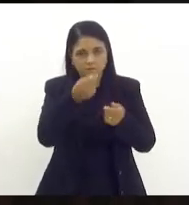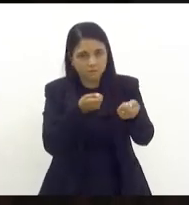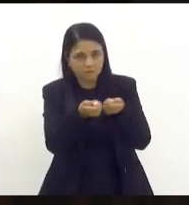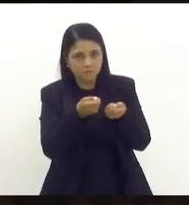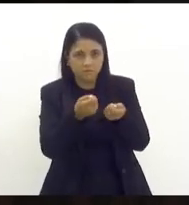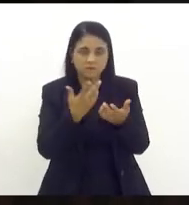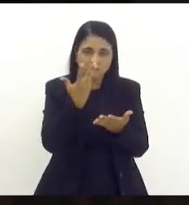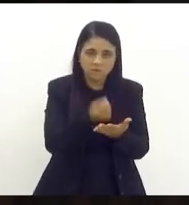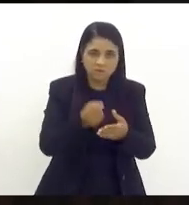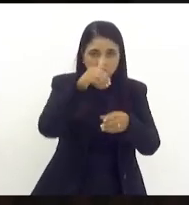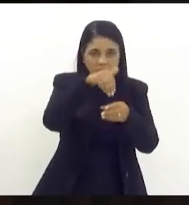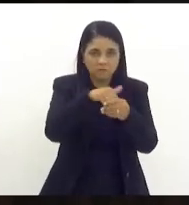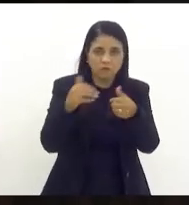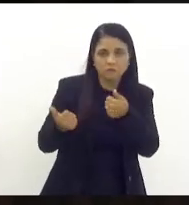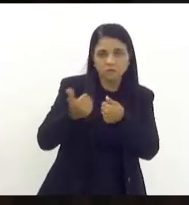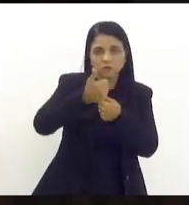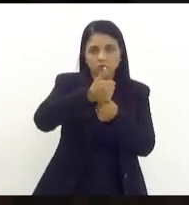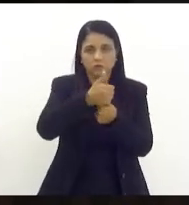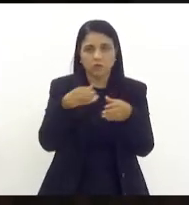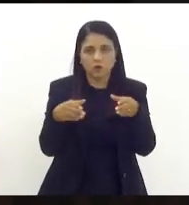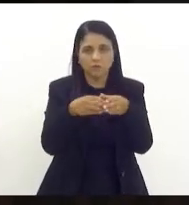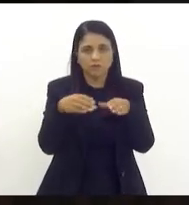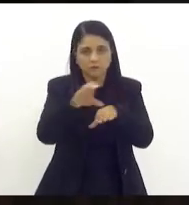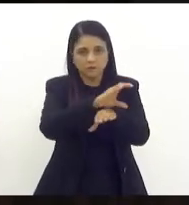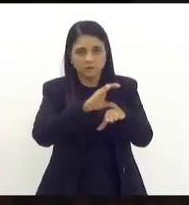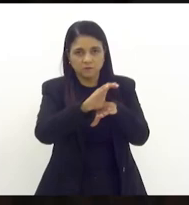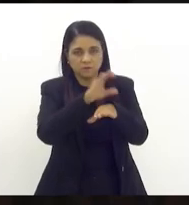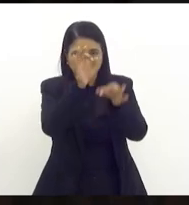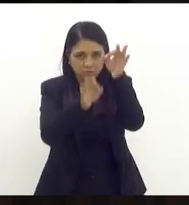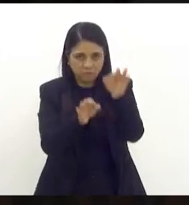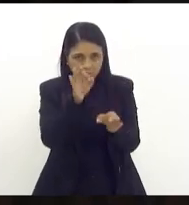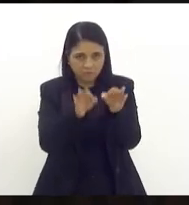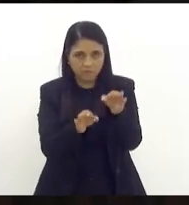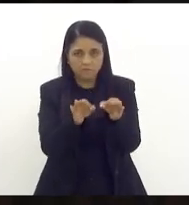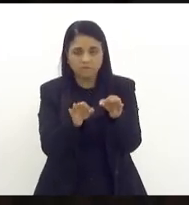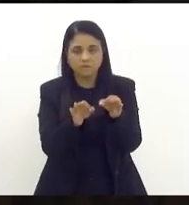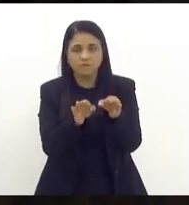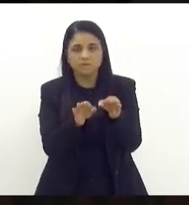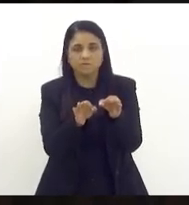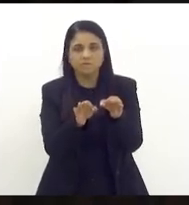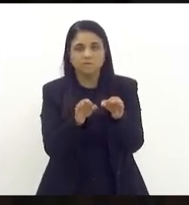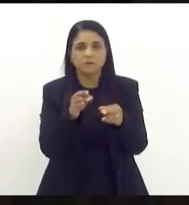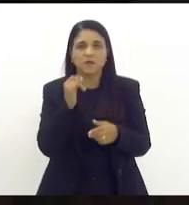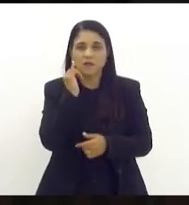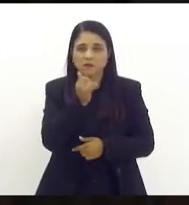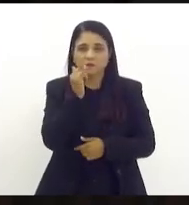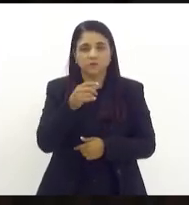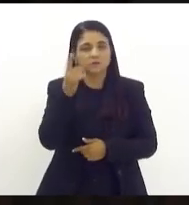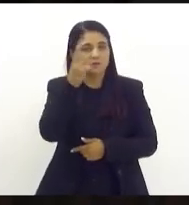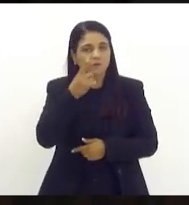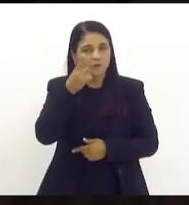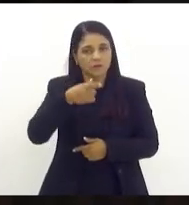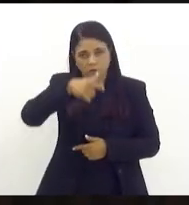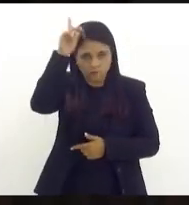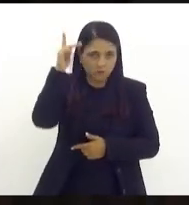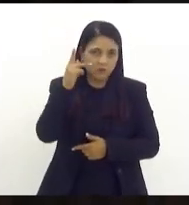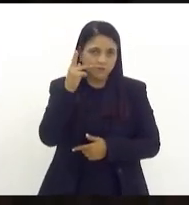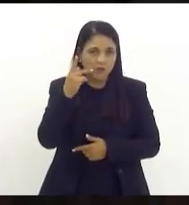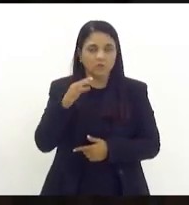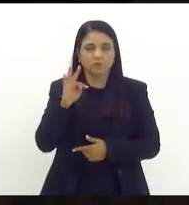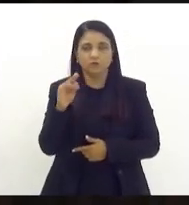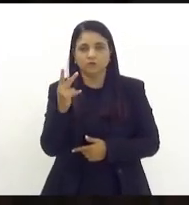favorável com substitutivo da comissão de constituição e justiça relatores Deputado Luiz Paulo